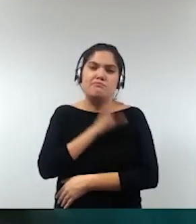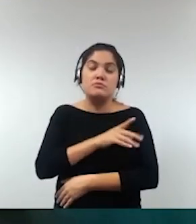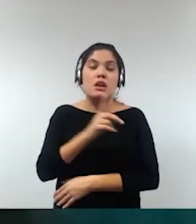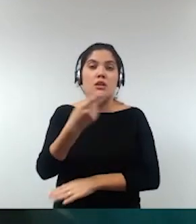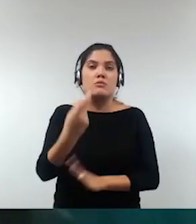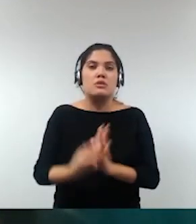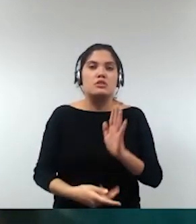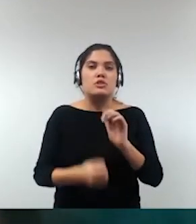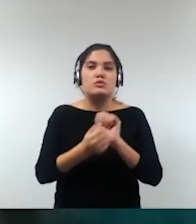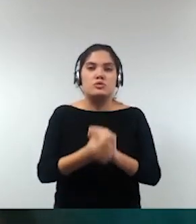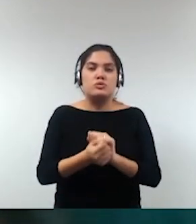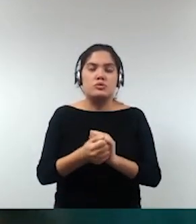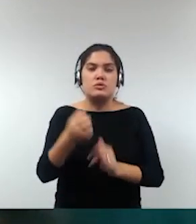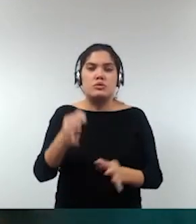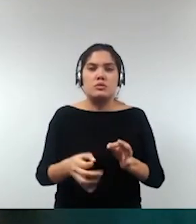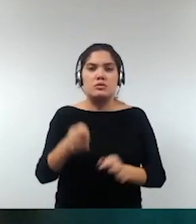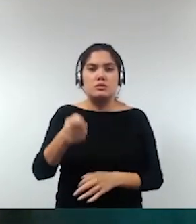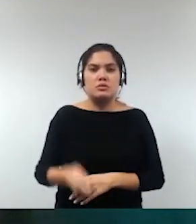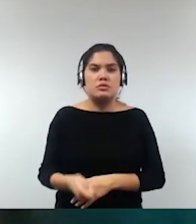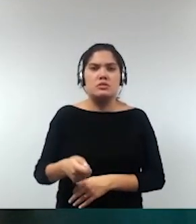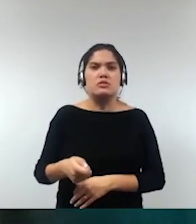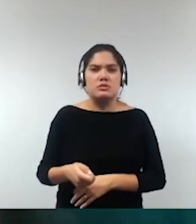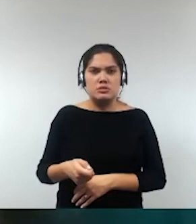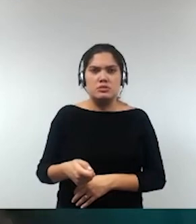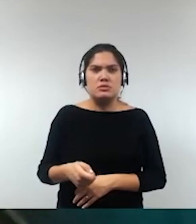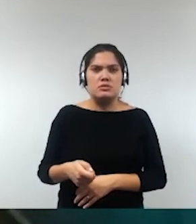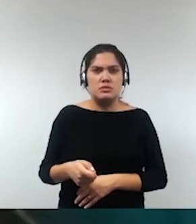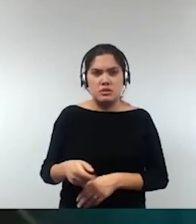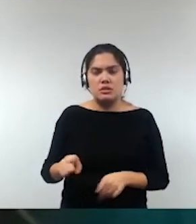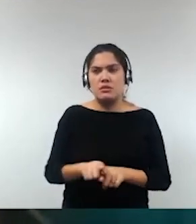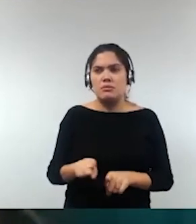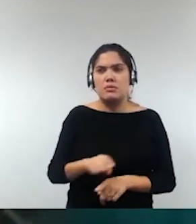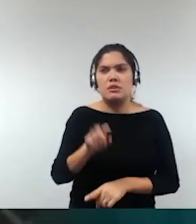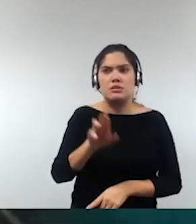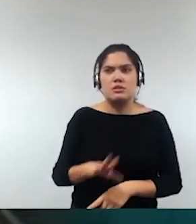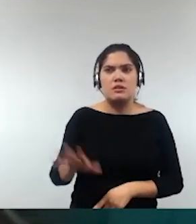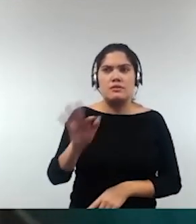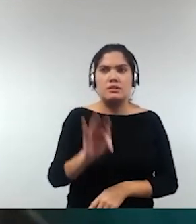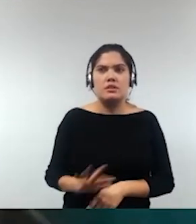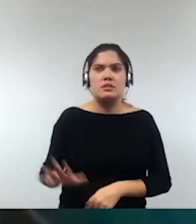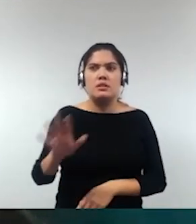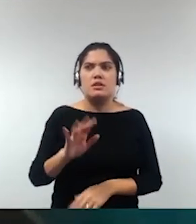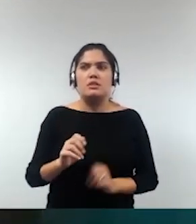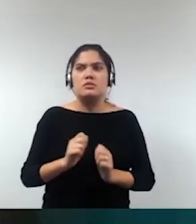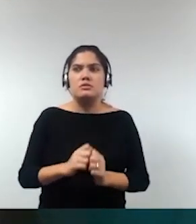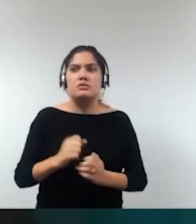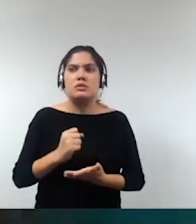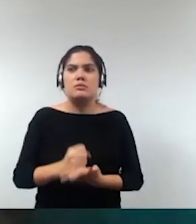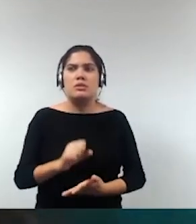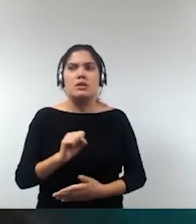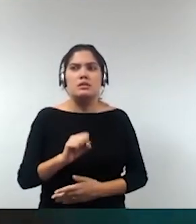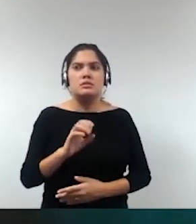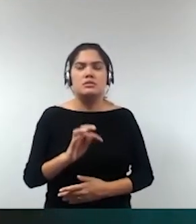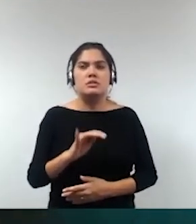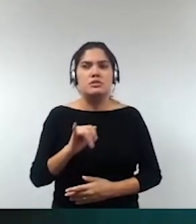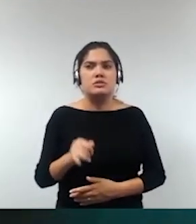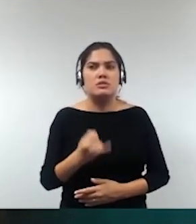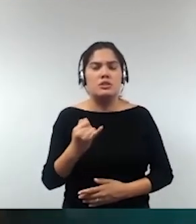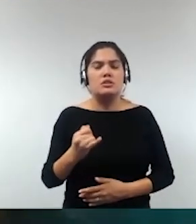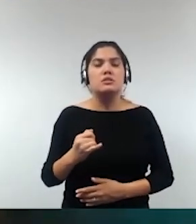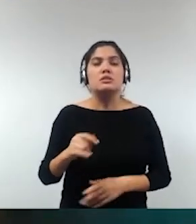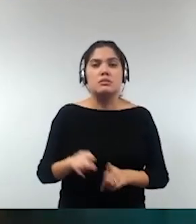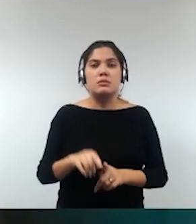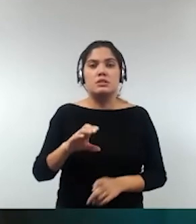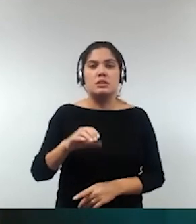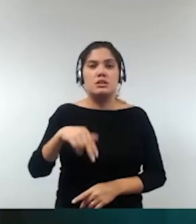projeto conjunto Tribunal de Justiça, Tribunal Regional Federal, com o apoio do STJ, com o apoio do CNJ. Aí